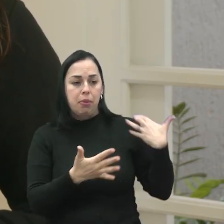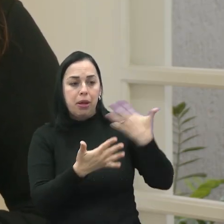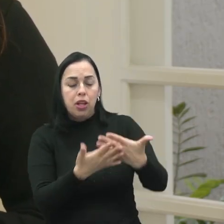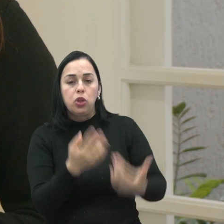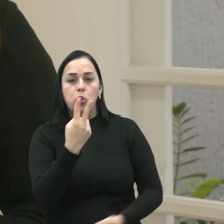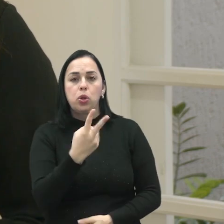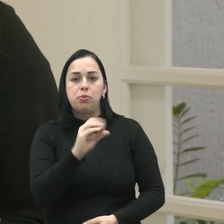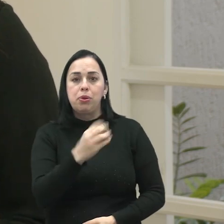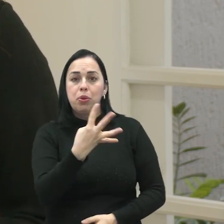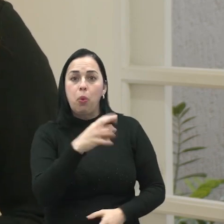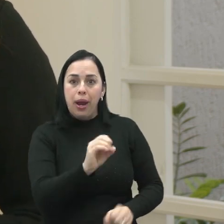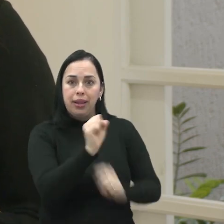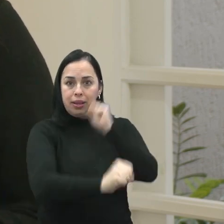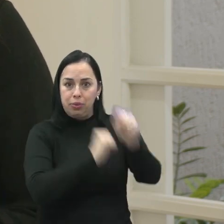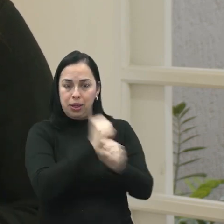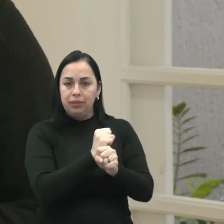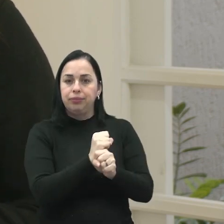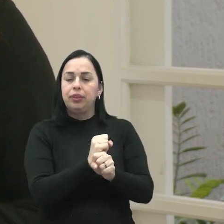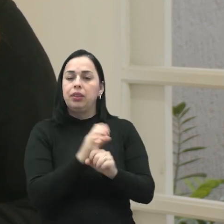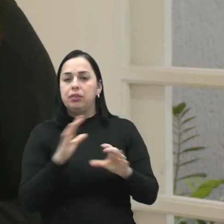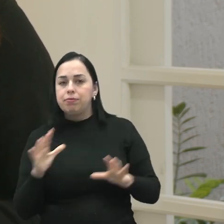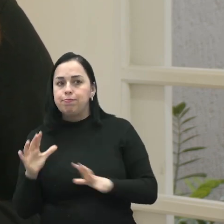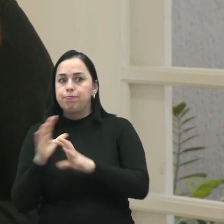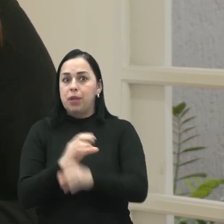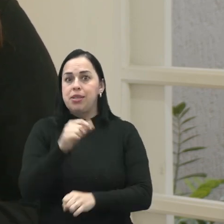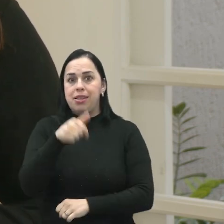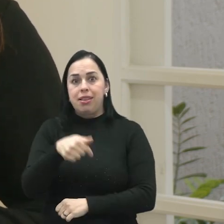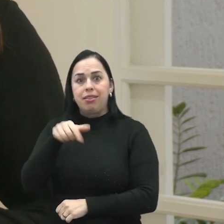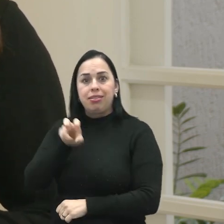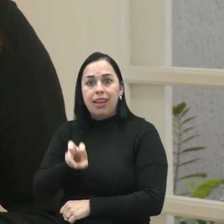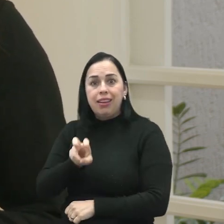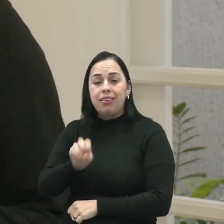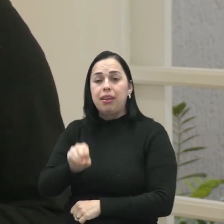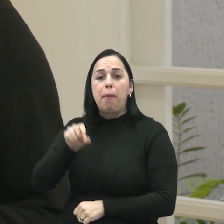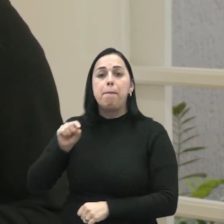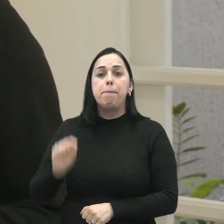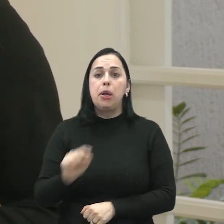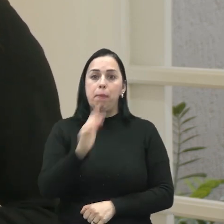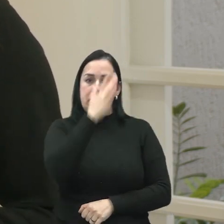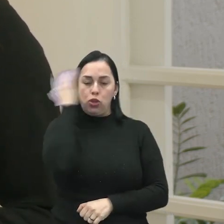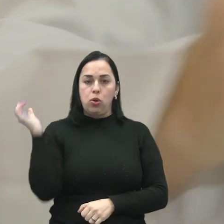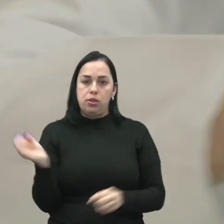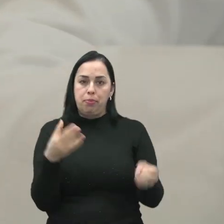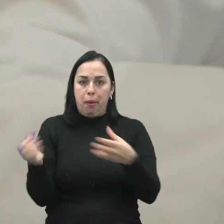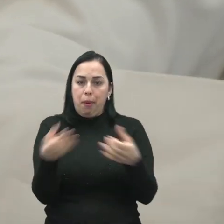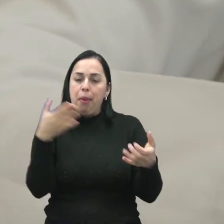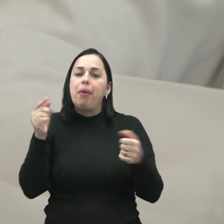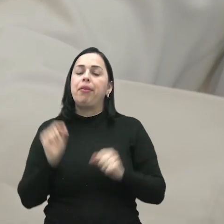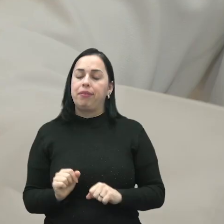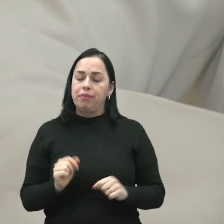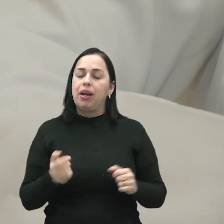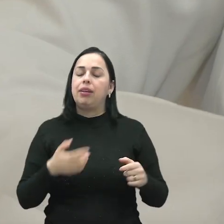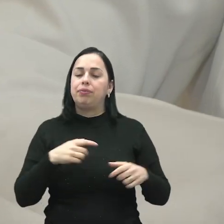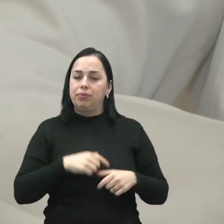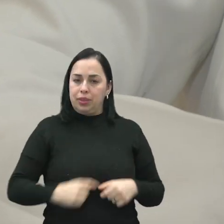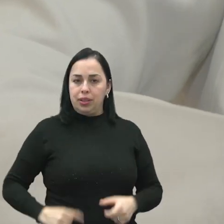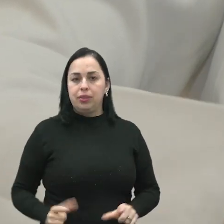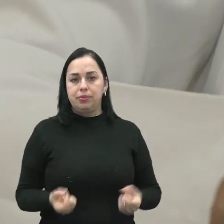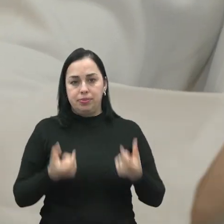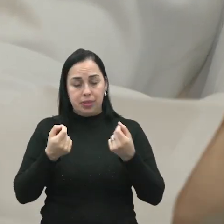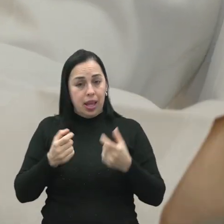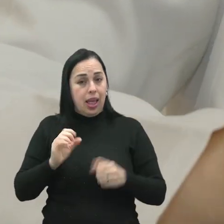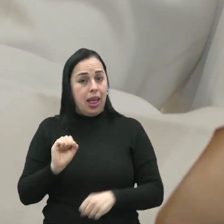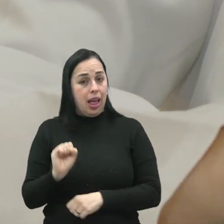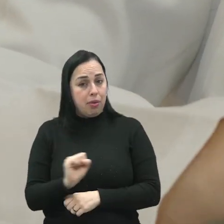até 2040 sejam registrados mais de 70 mil casos por ano. O câncer coloretal é